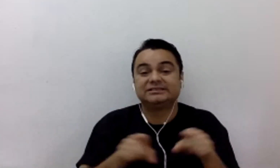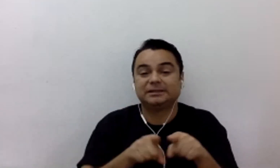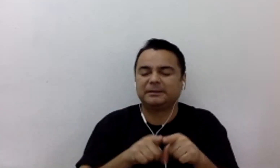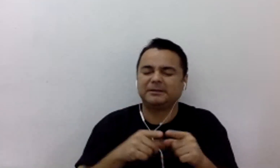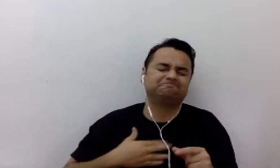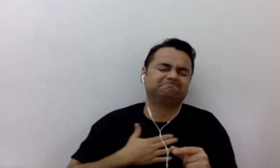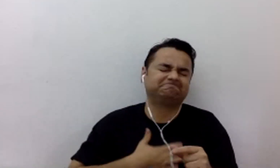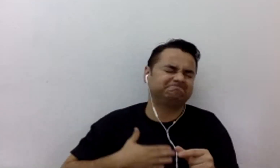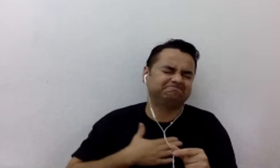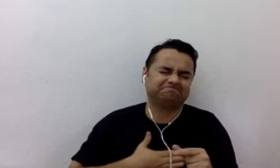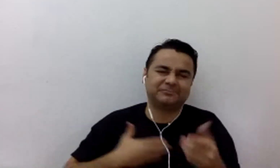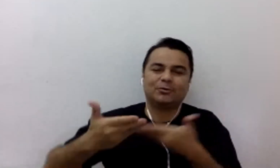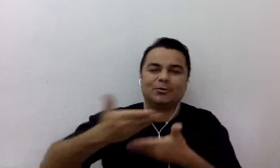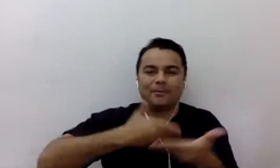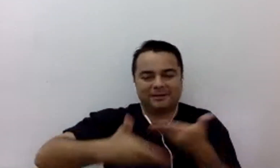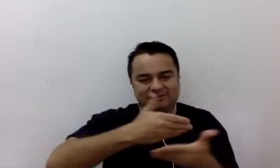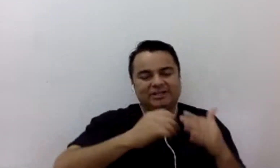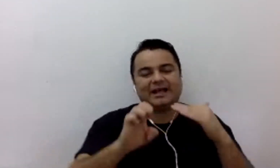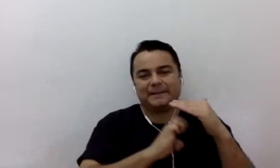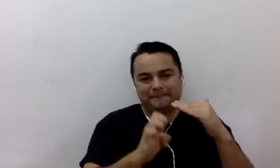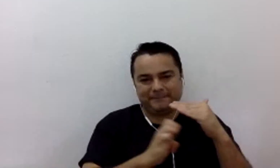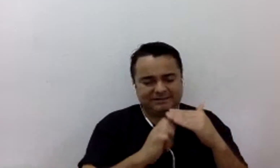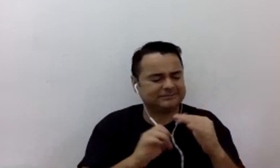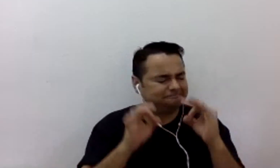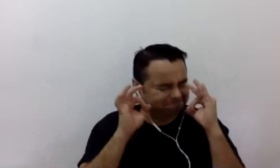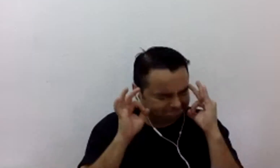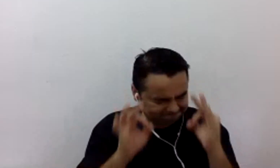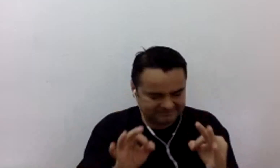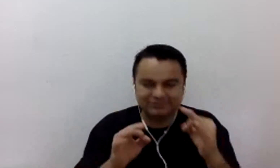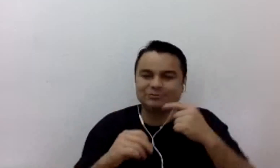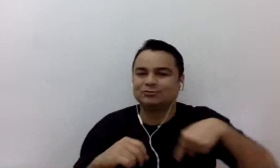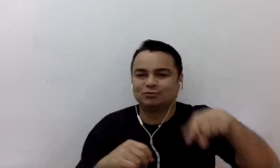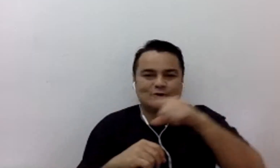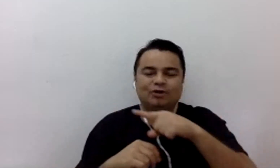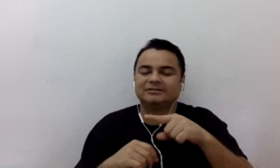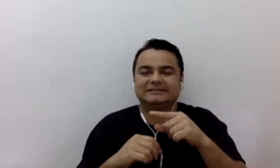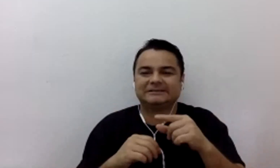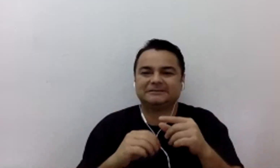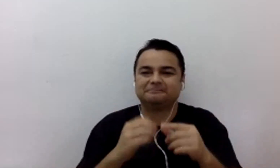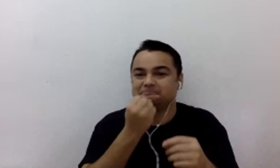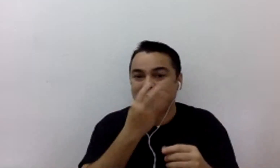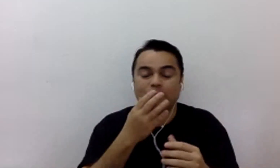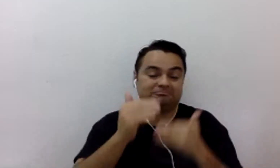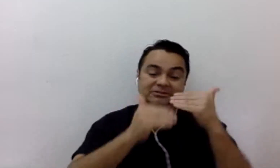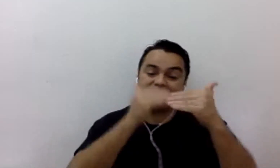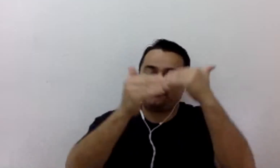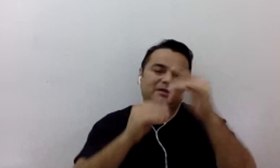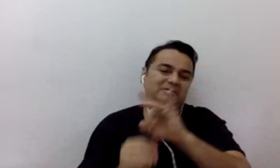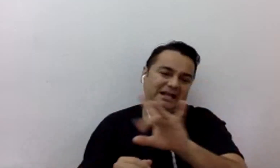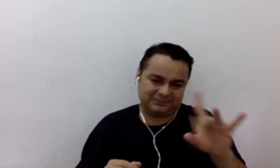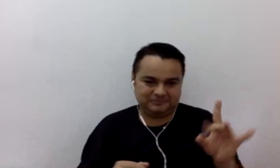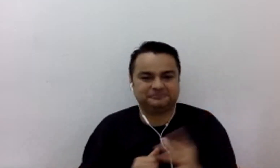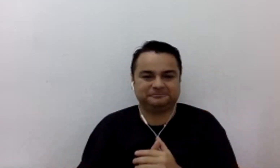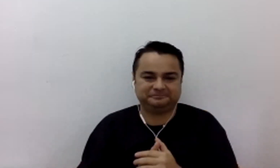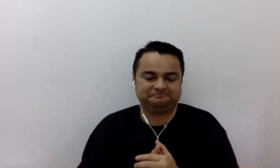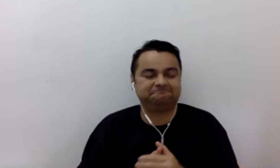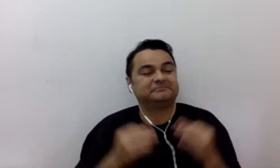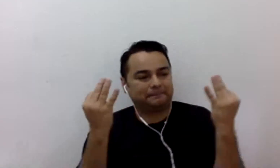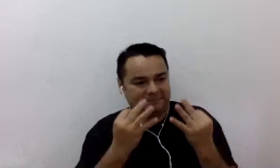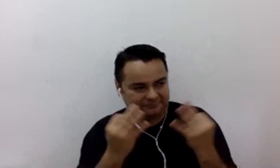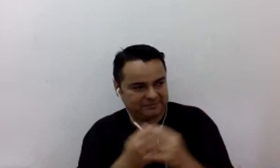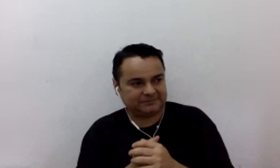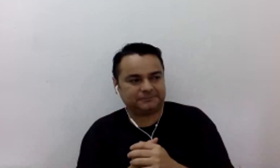poder compartilhar toda a nossa empresa, que eu tenho certeza absoluta que soma muito no desenvolvimento de vocês. Perfeito. Então,